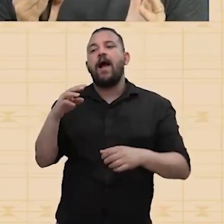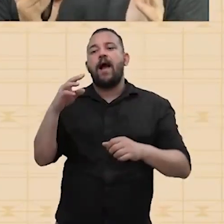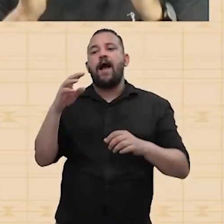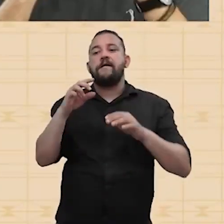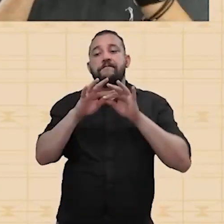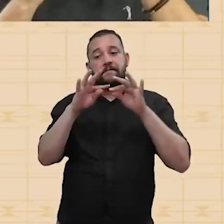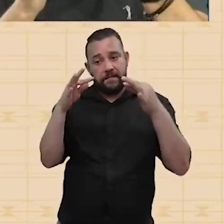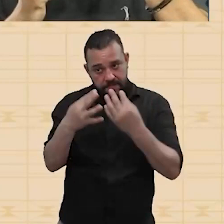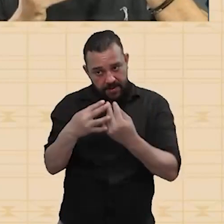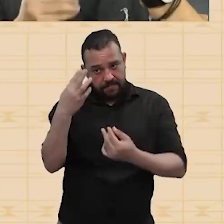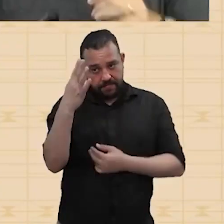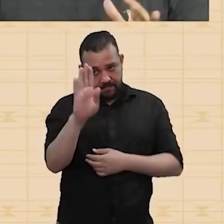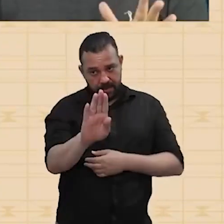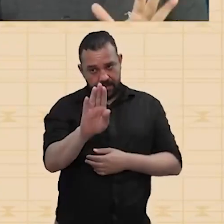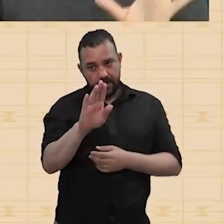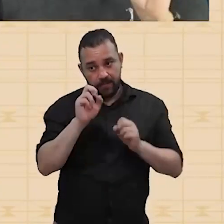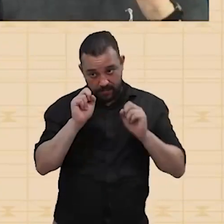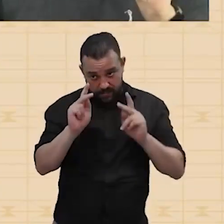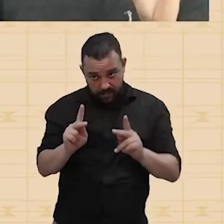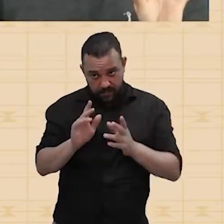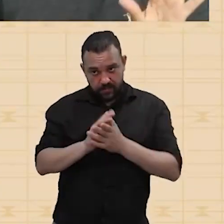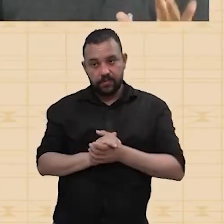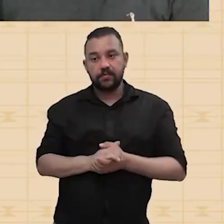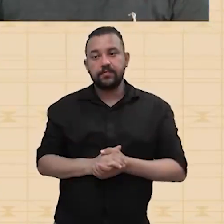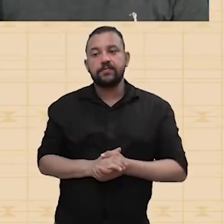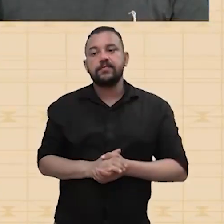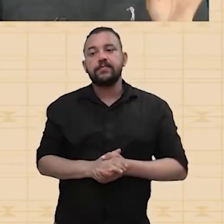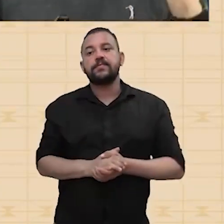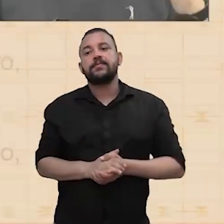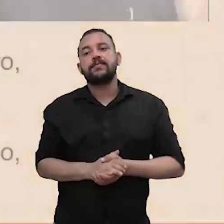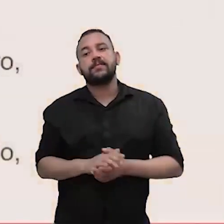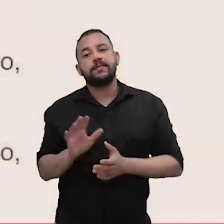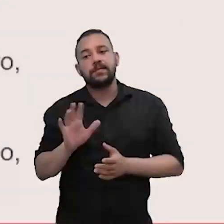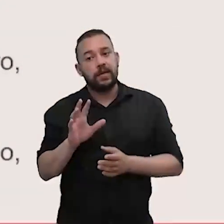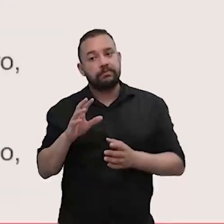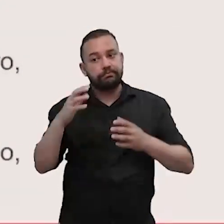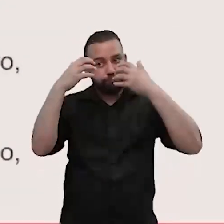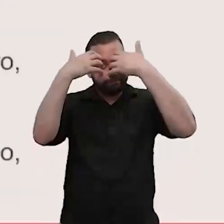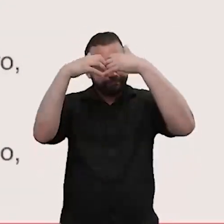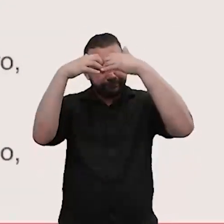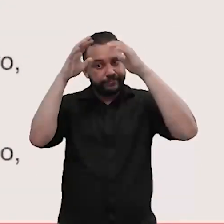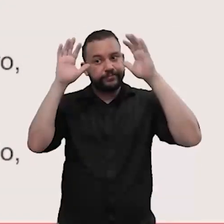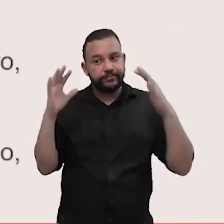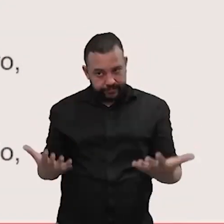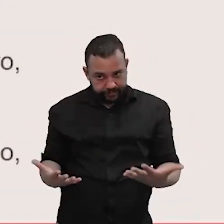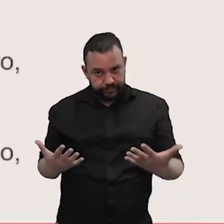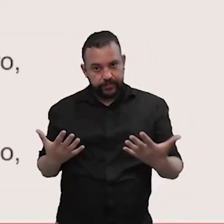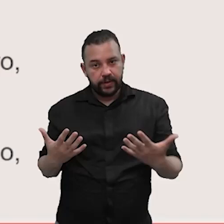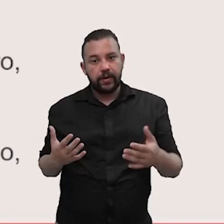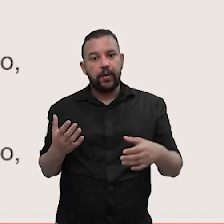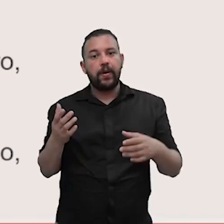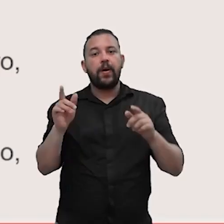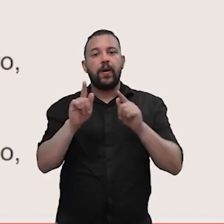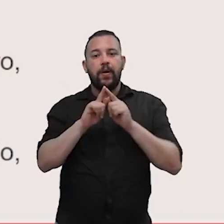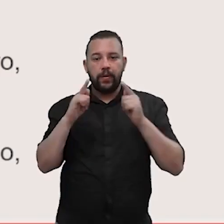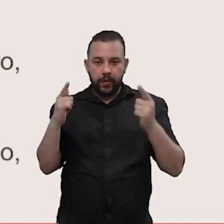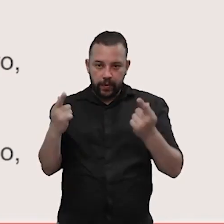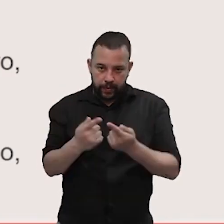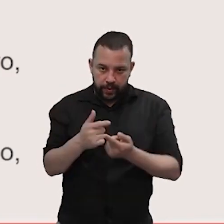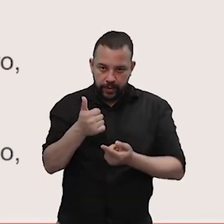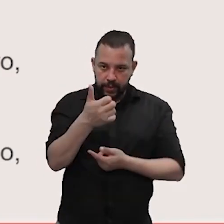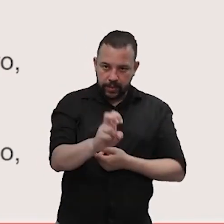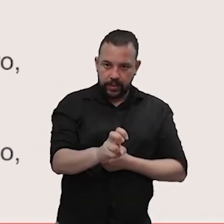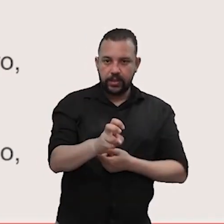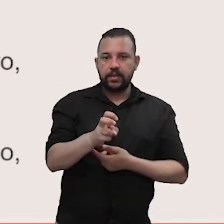tá bom? Beleza? Então não confunda, tá? Grupo 15 ou família 5A, grupo 16 ou